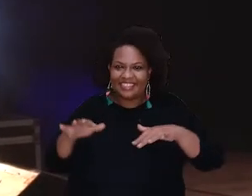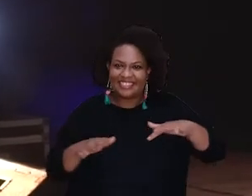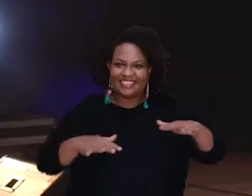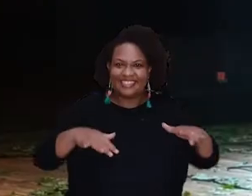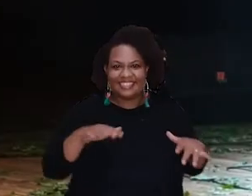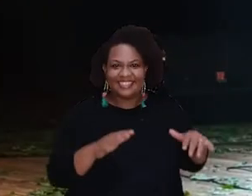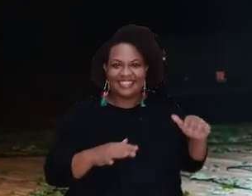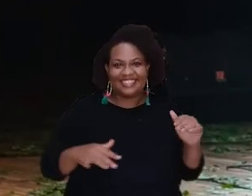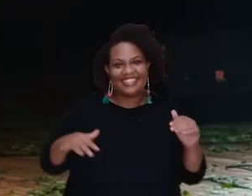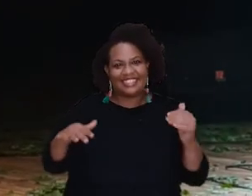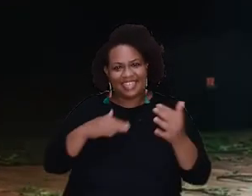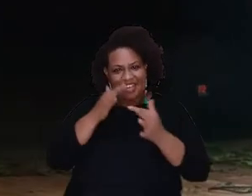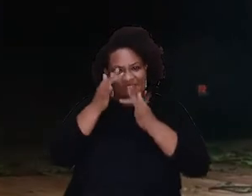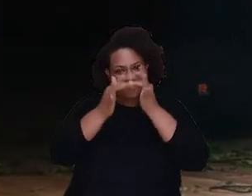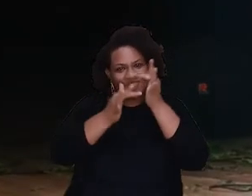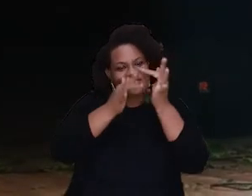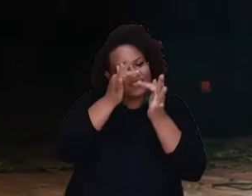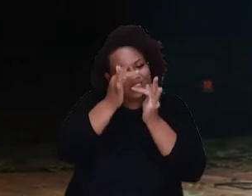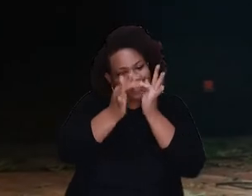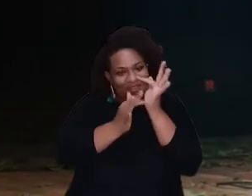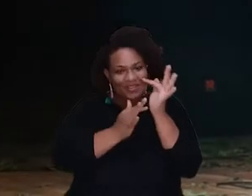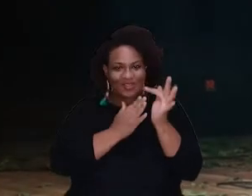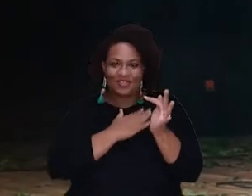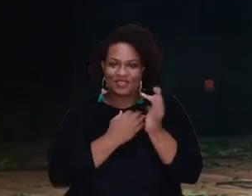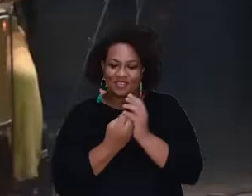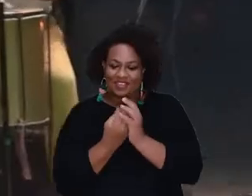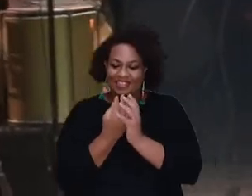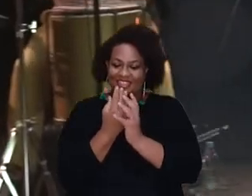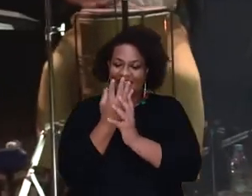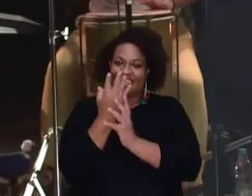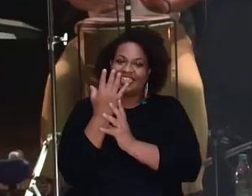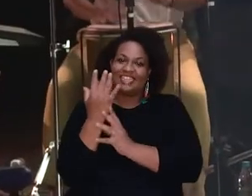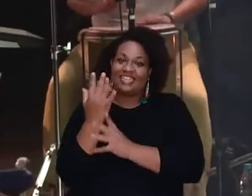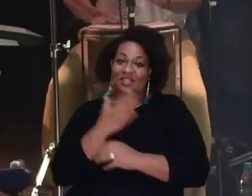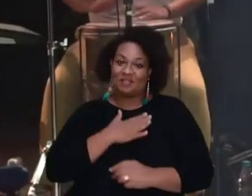enfim, pra minha flor de capim.